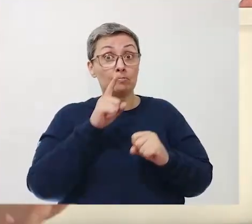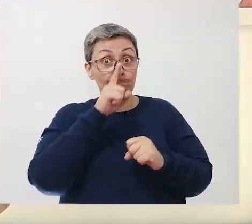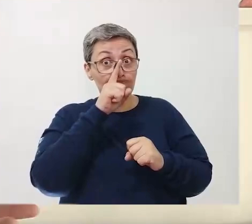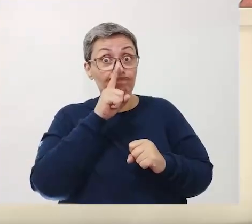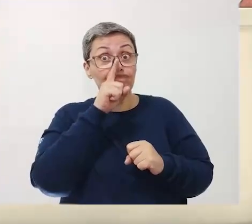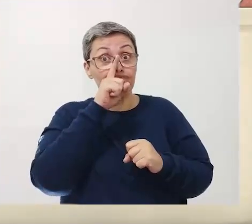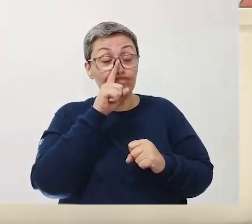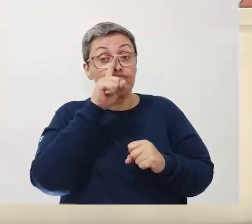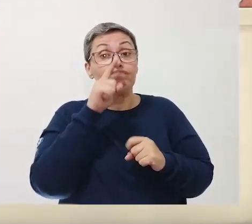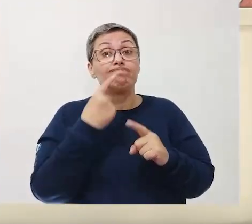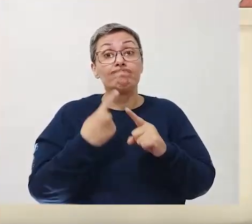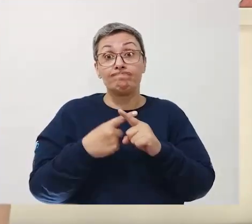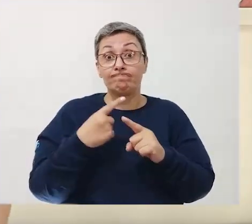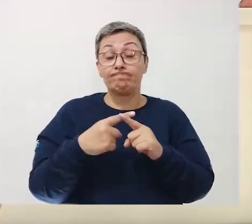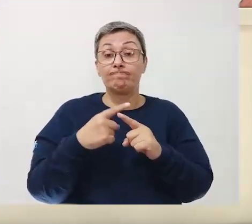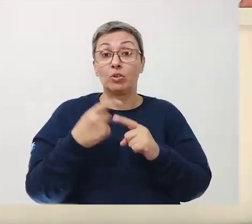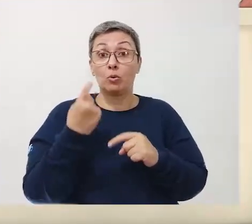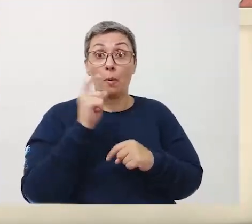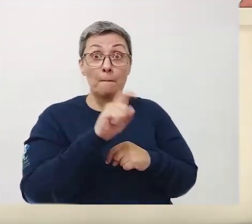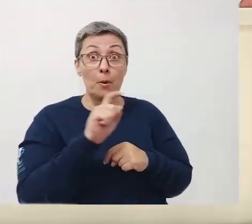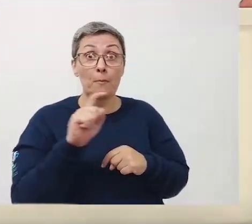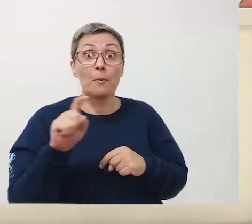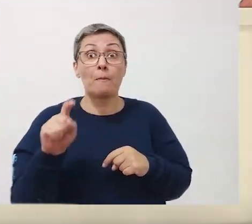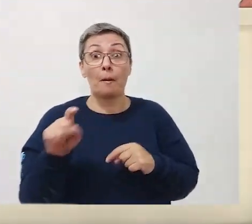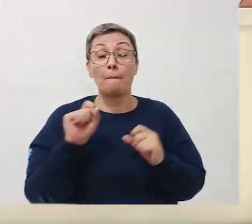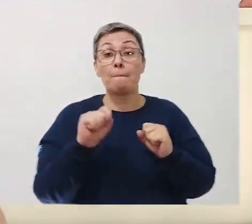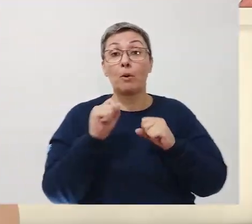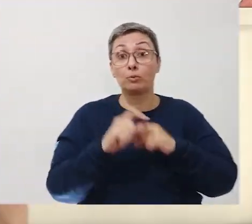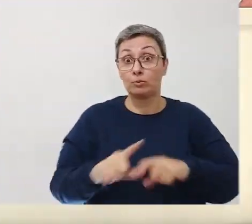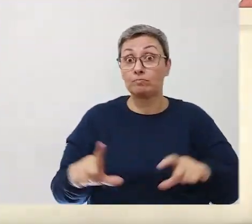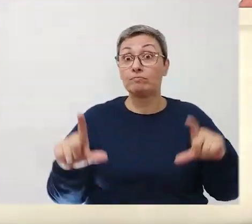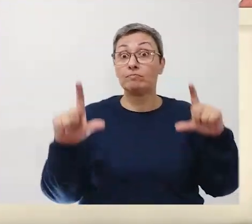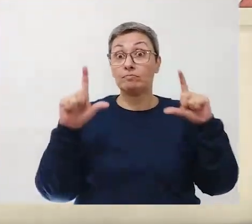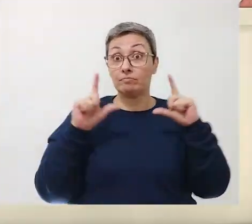alguns cliques você pode estar expondo a sua vida, a